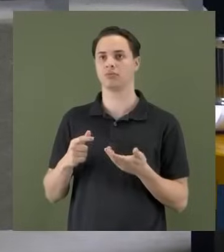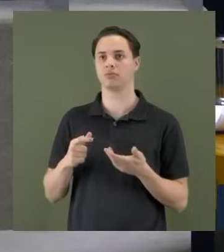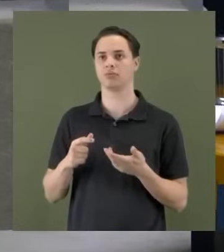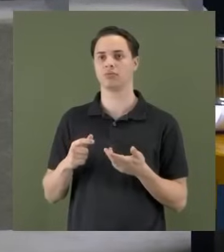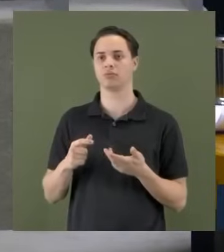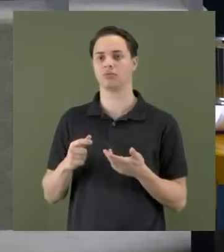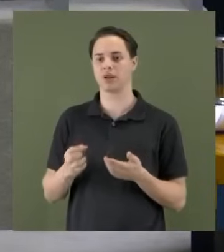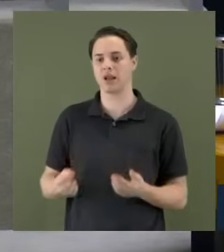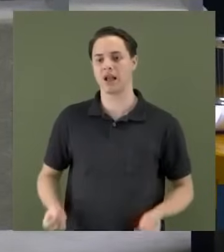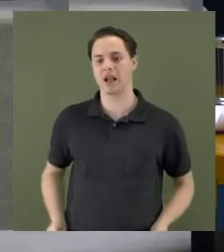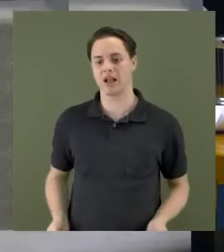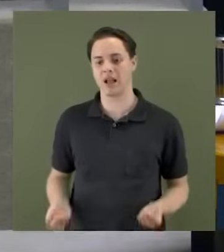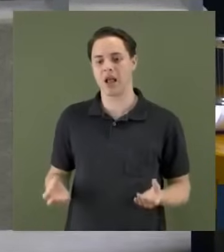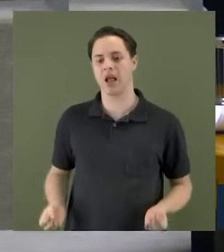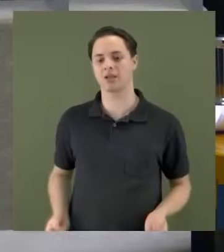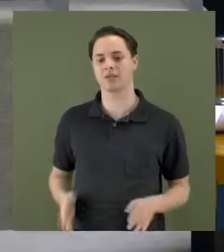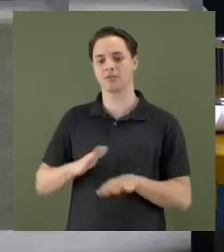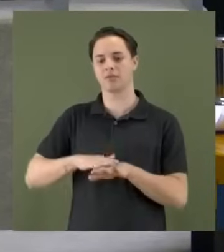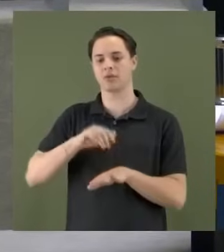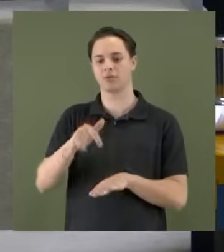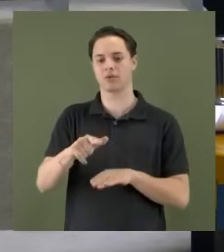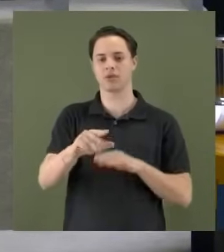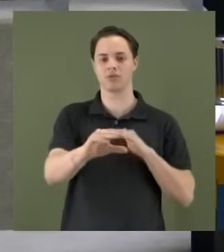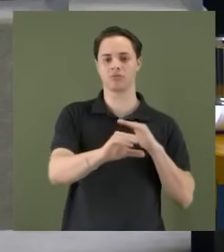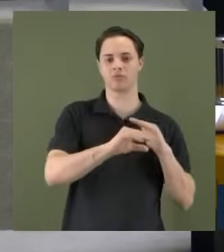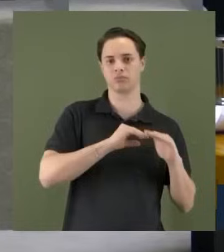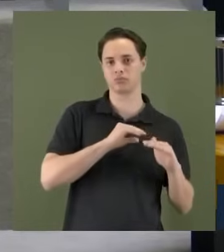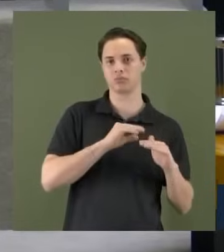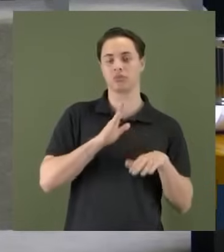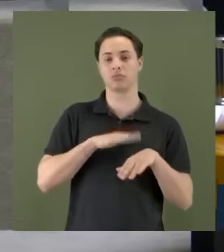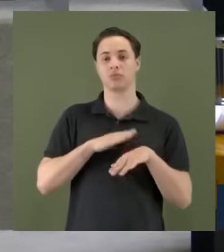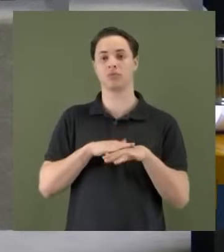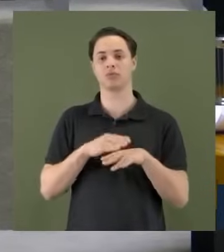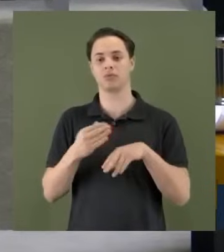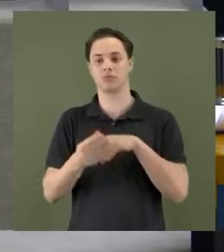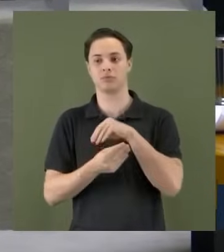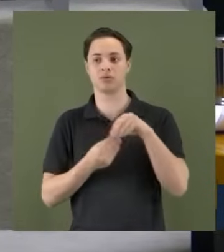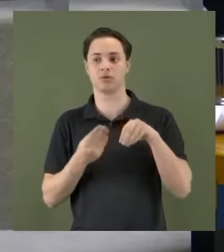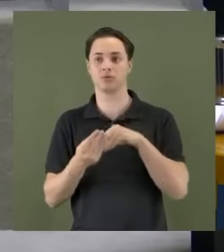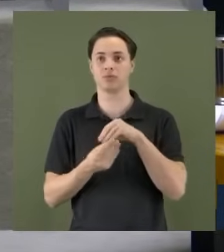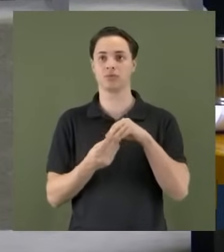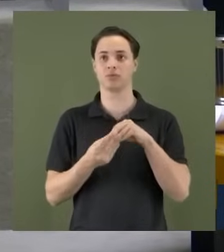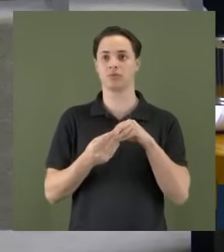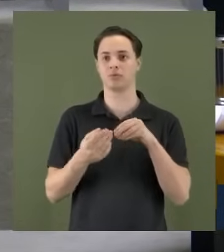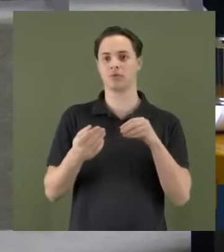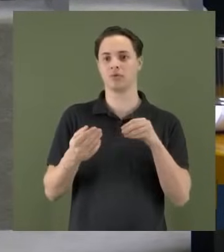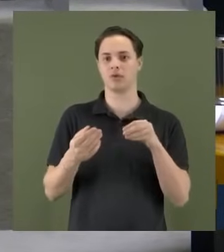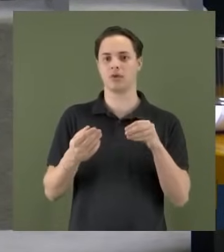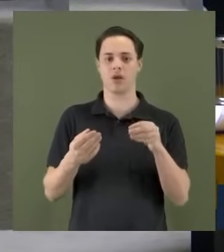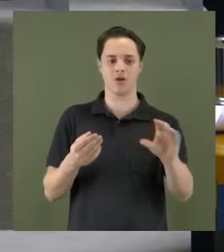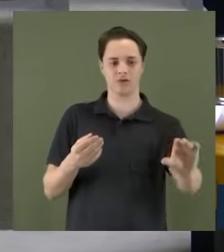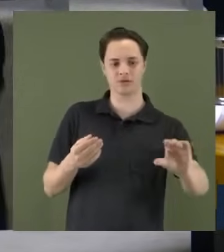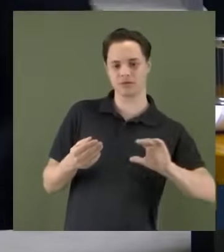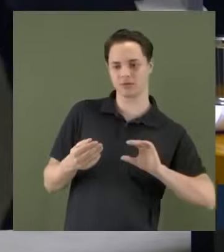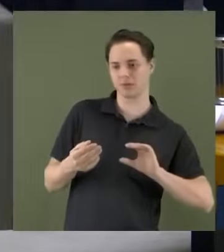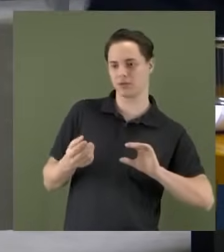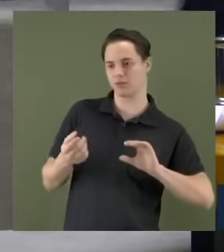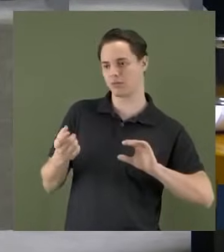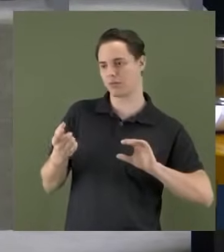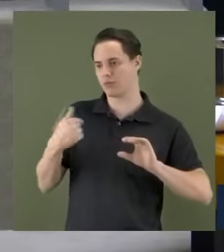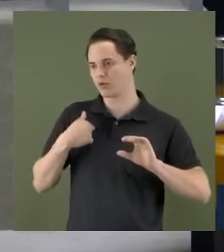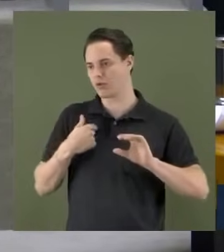você arrecada, quando você mistura o que você recebe com o que você